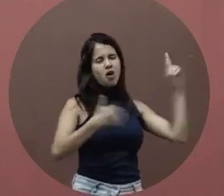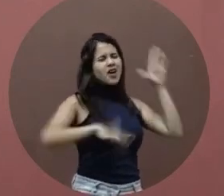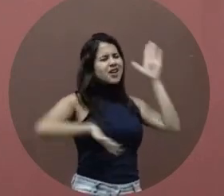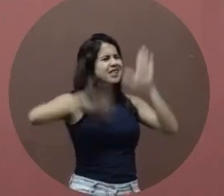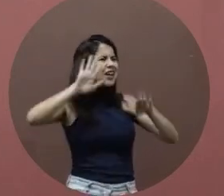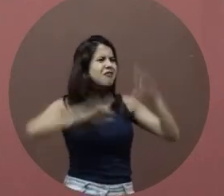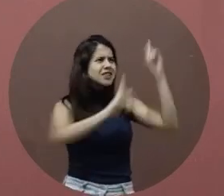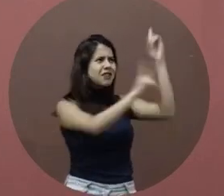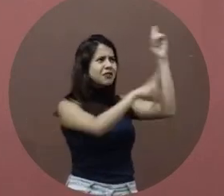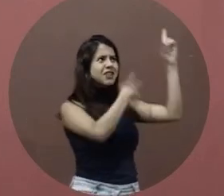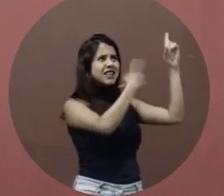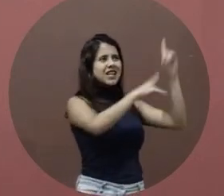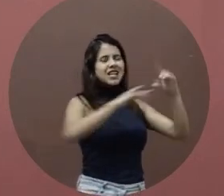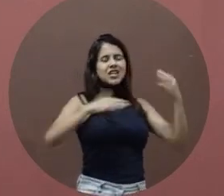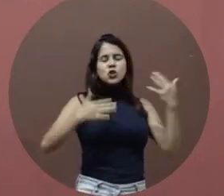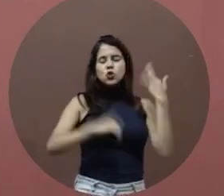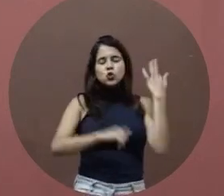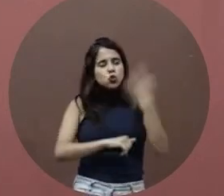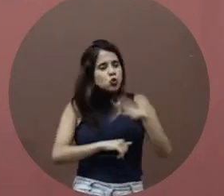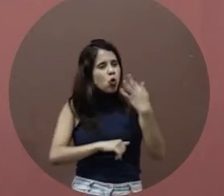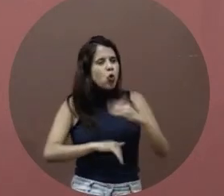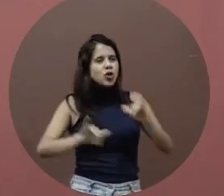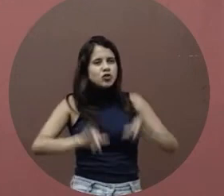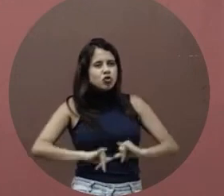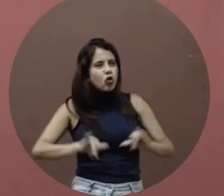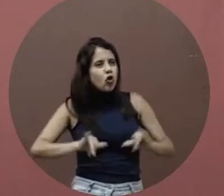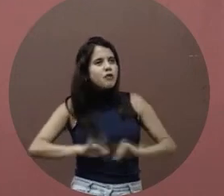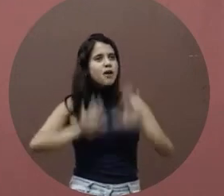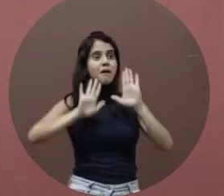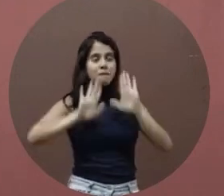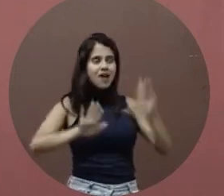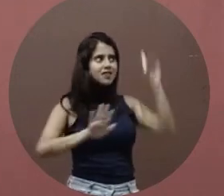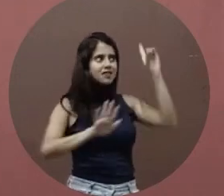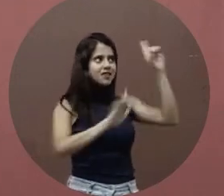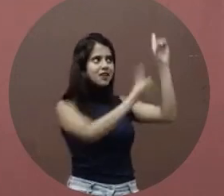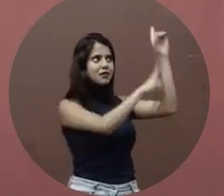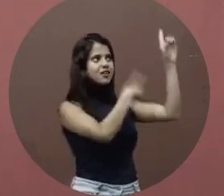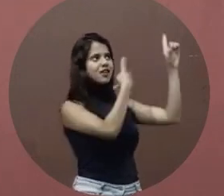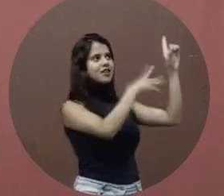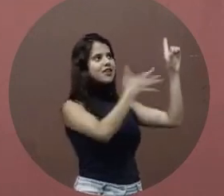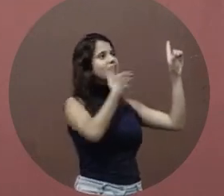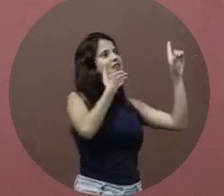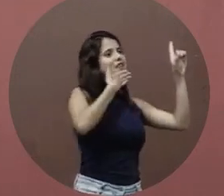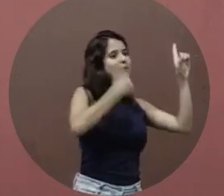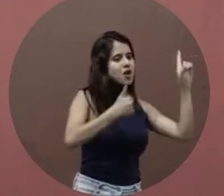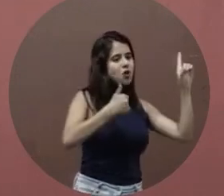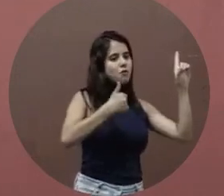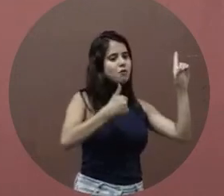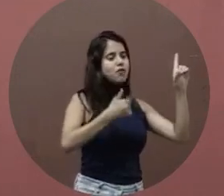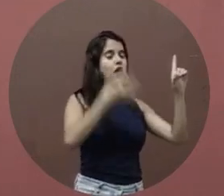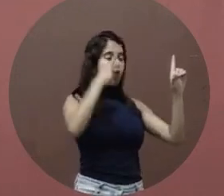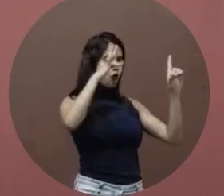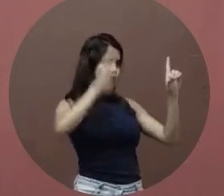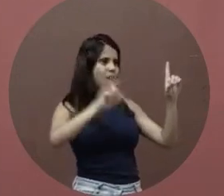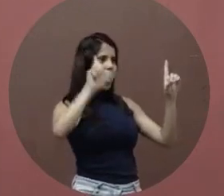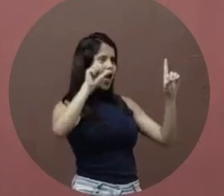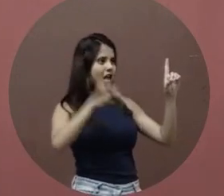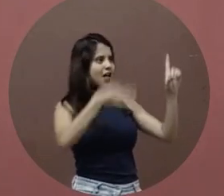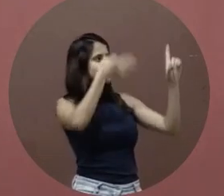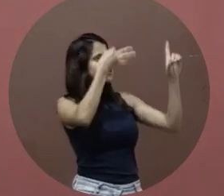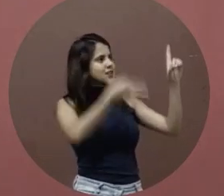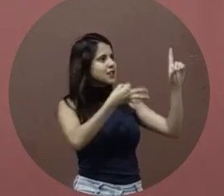dolorosa. Isso é fé, é a certeza do que eu espero em Deus, então eu tenho certeza que eu estou esperando em algo